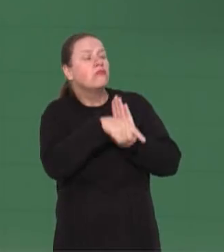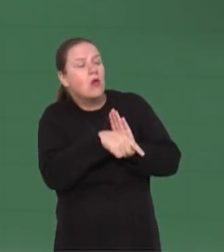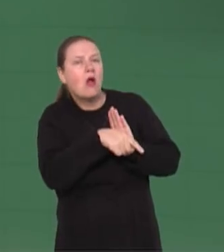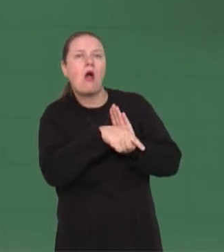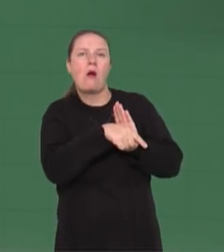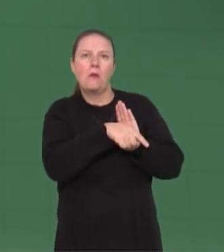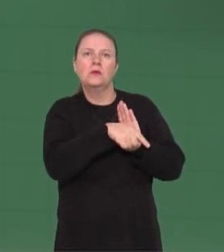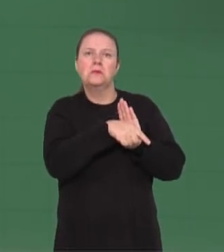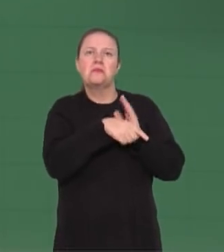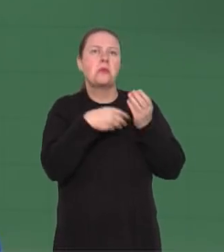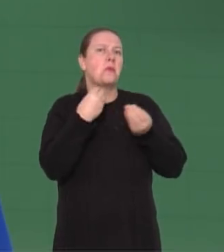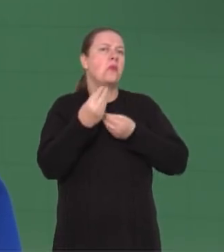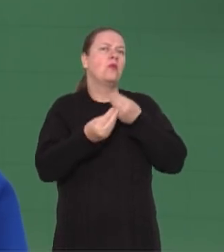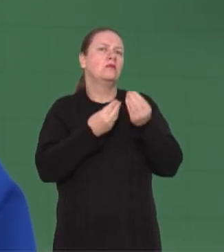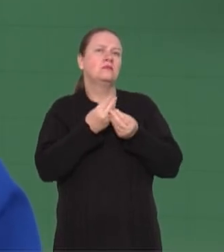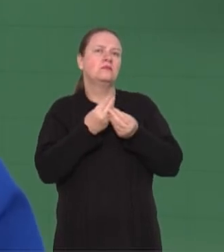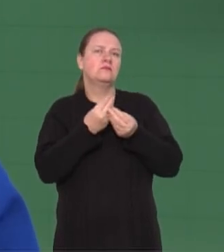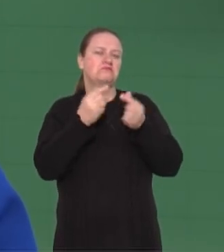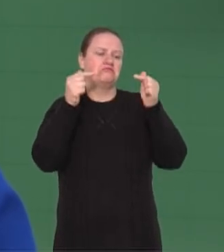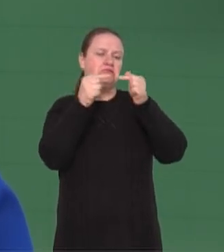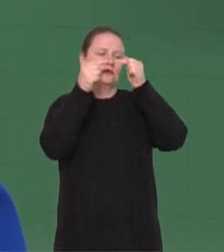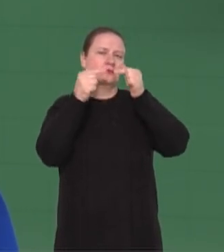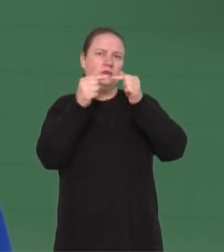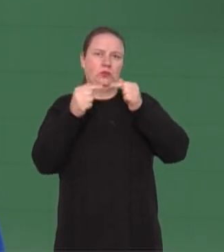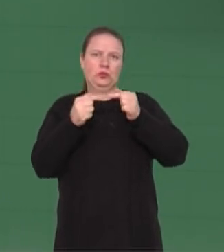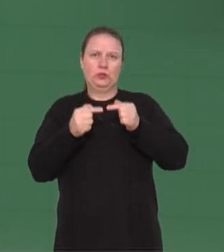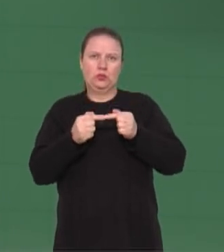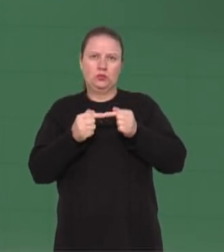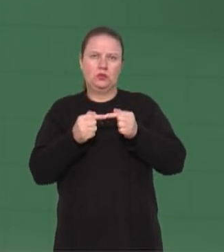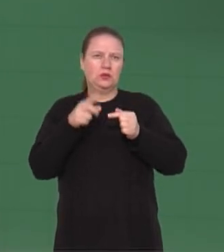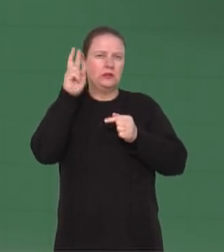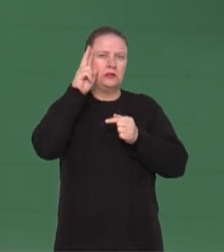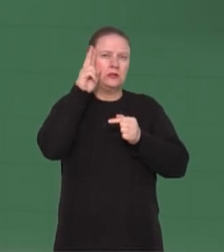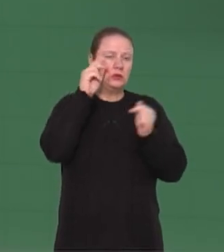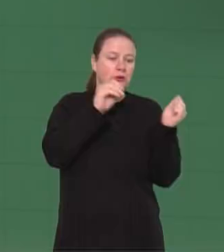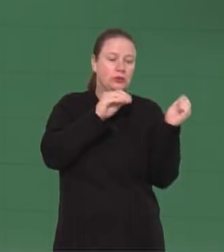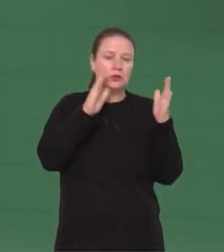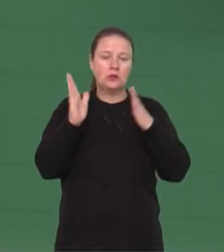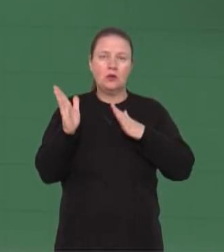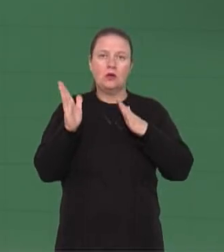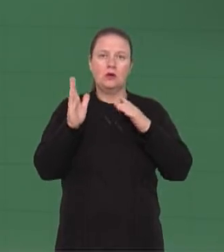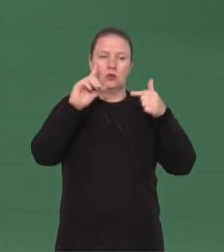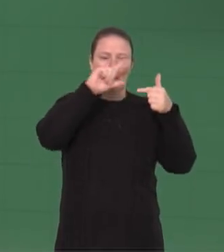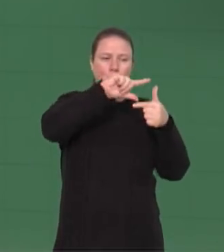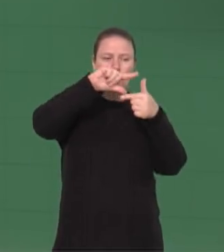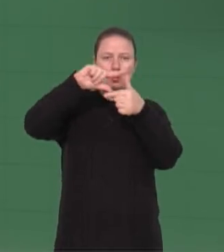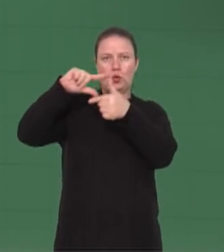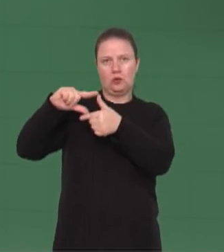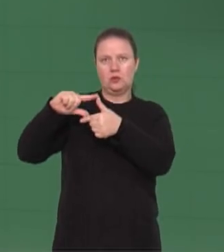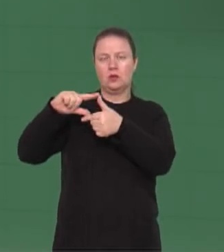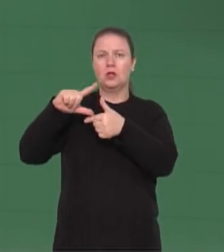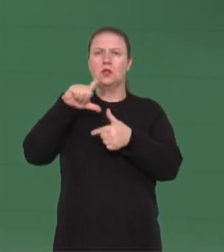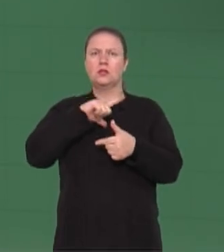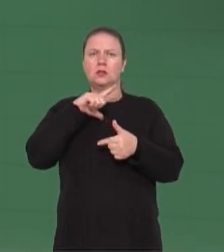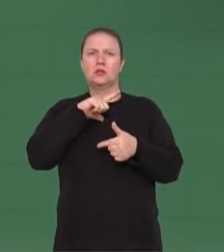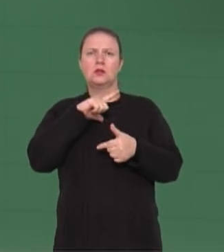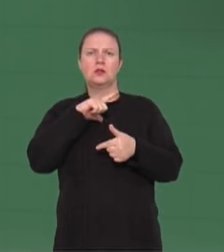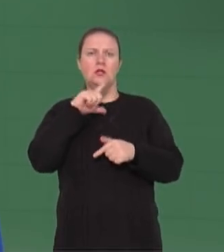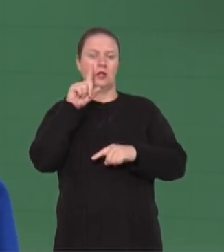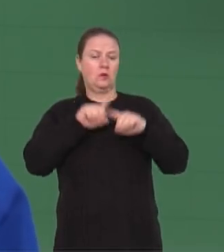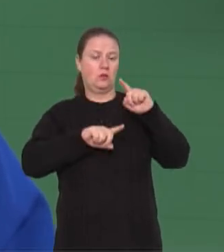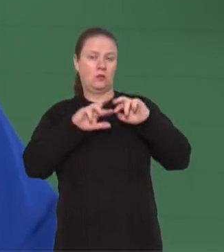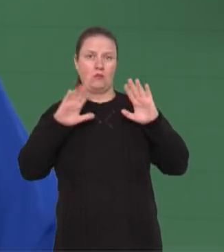aquela leitura de uma determinada tirinha, história em quadrinho, seja charge. Ela tem alguns elementos que